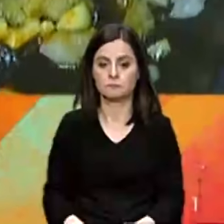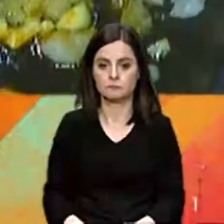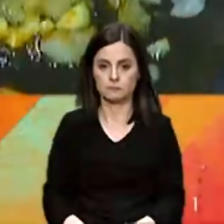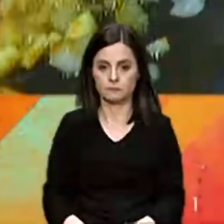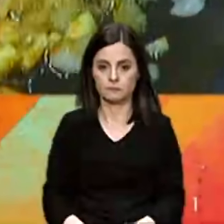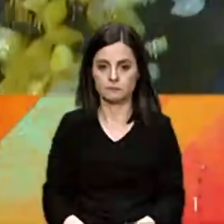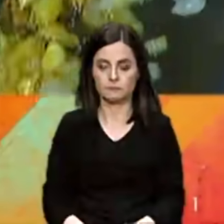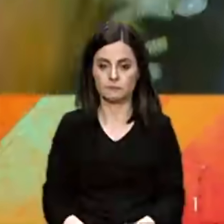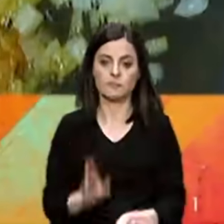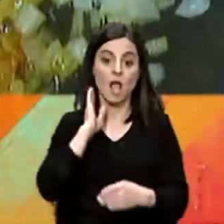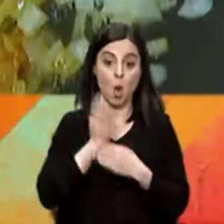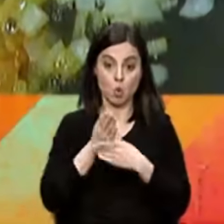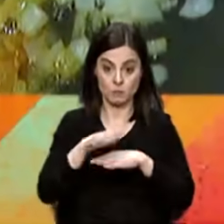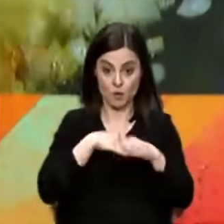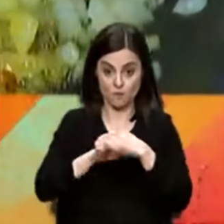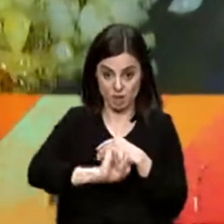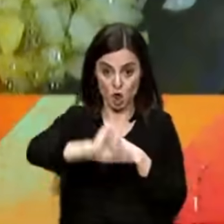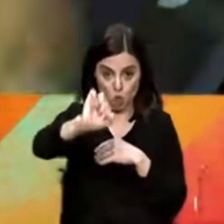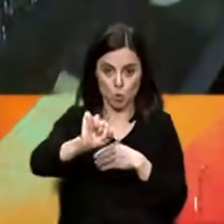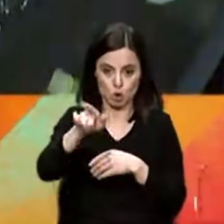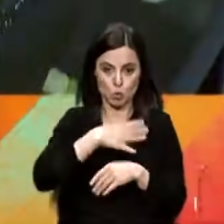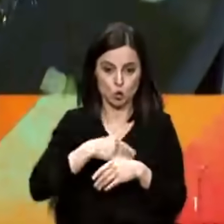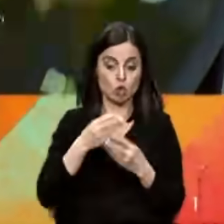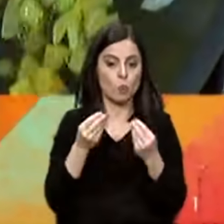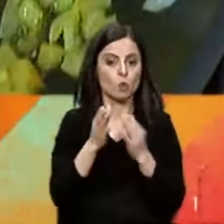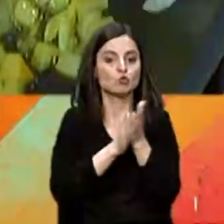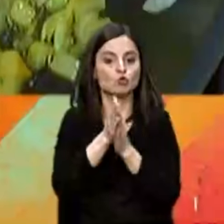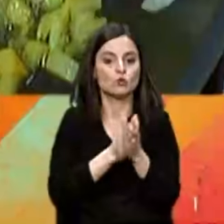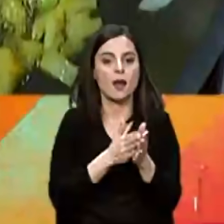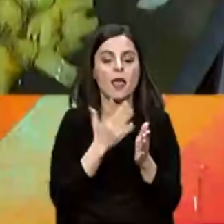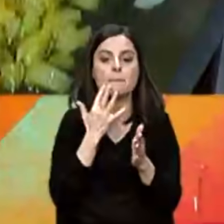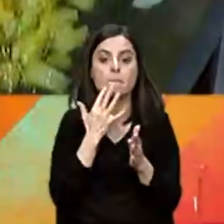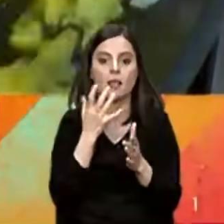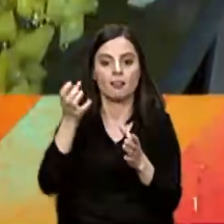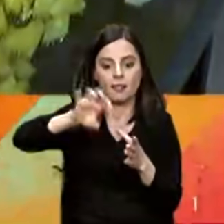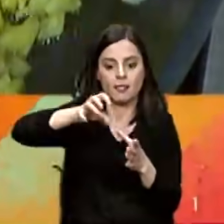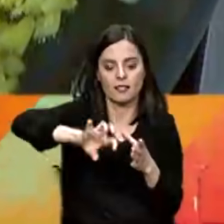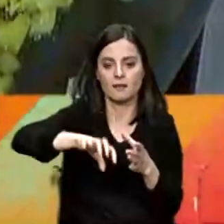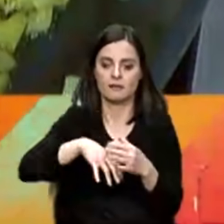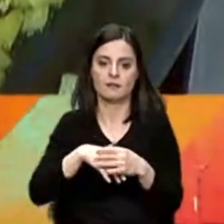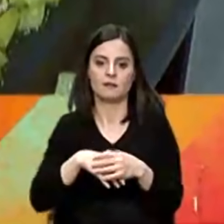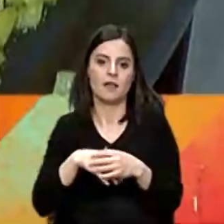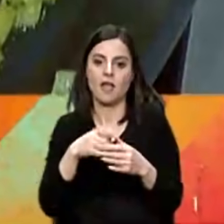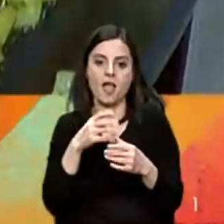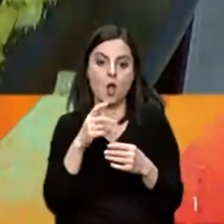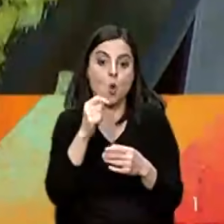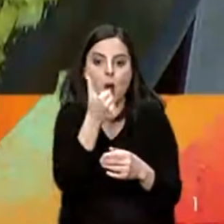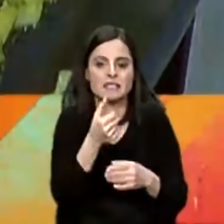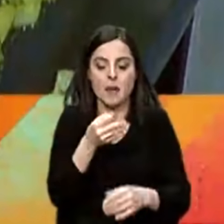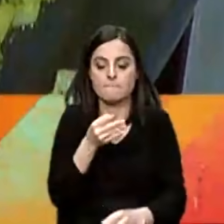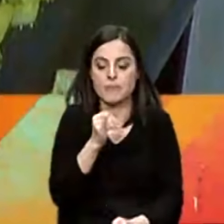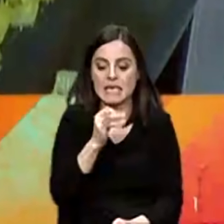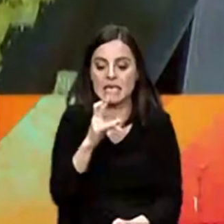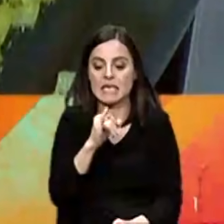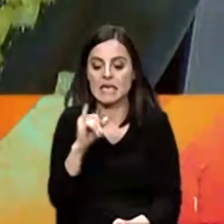última receita que eu fiz aqui tua... Tu gostas muito de usar a pimenta caiena sim. Que aquilo é basicamente piripiri,